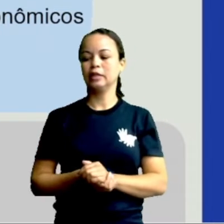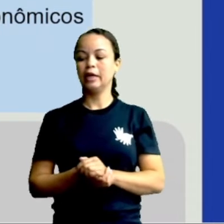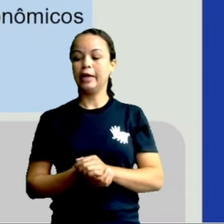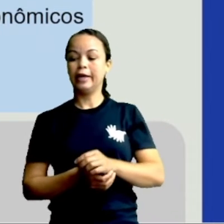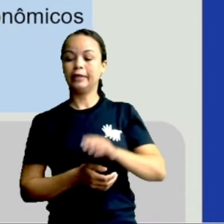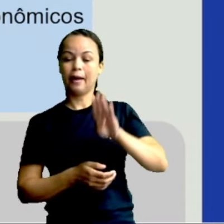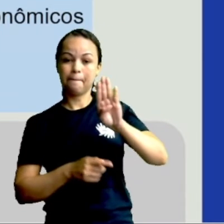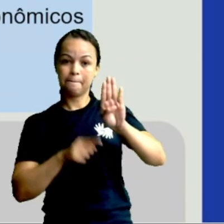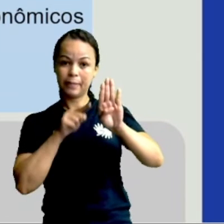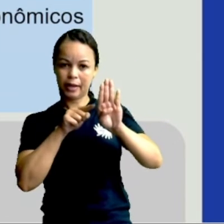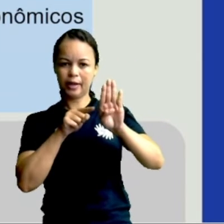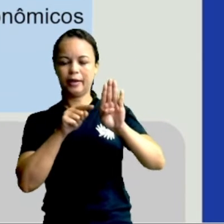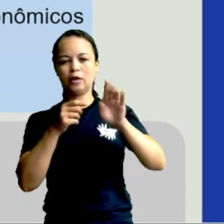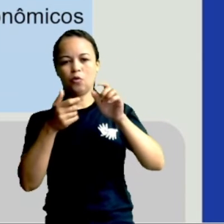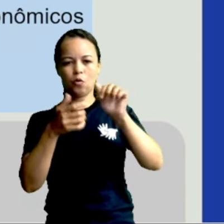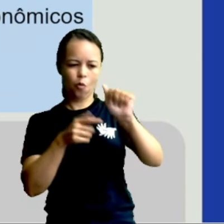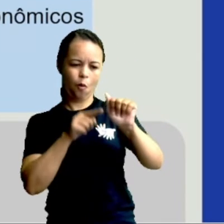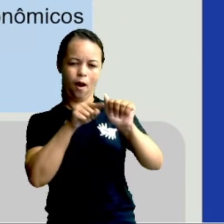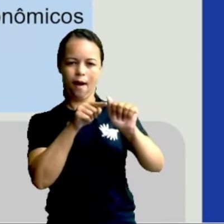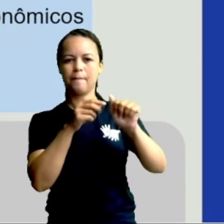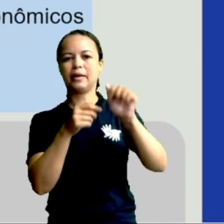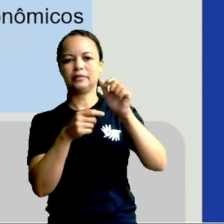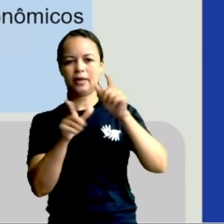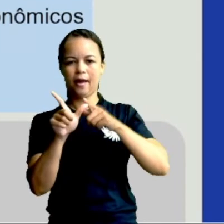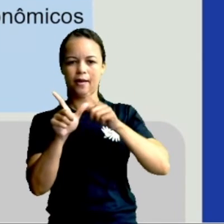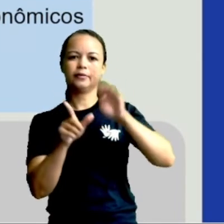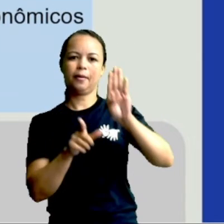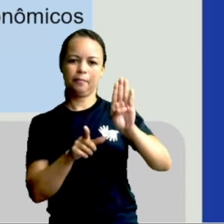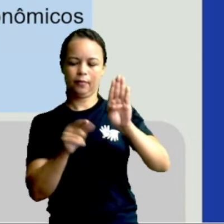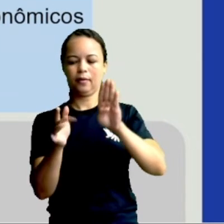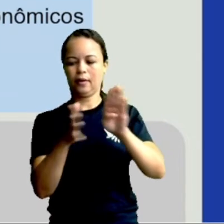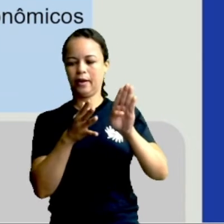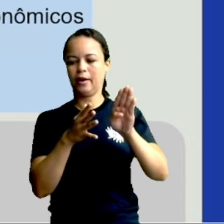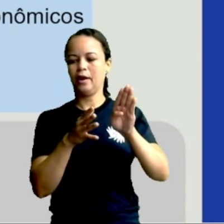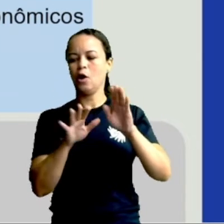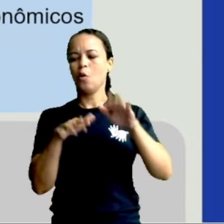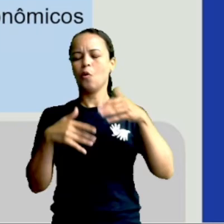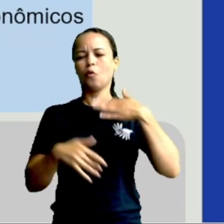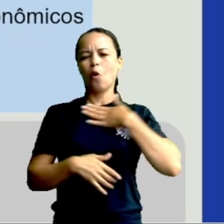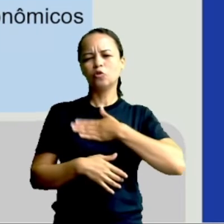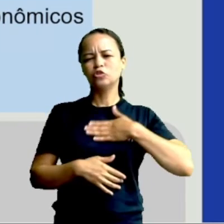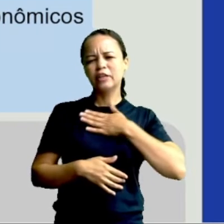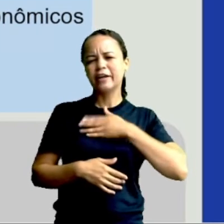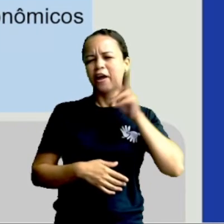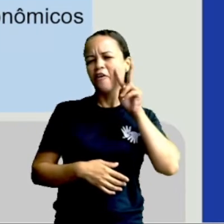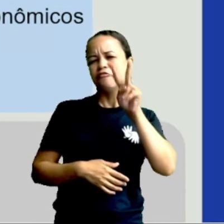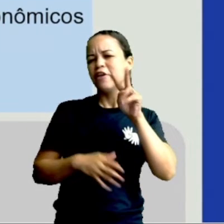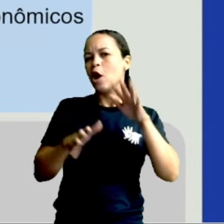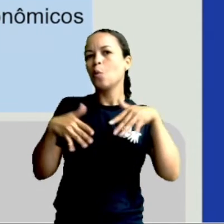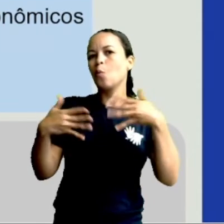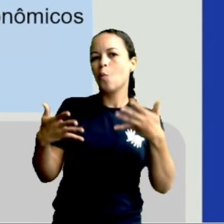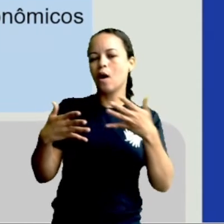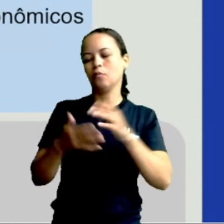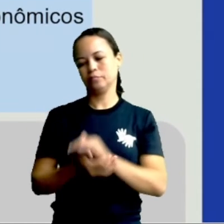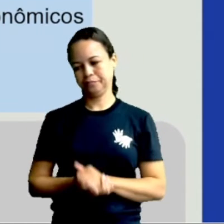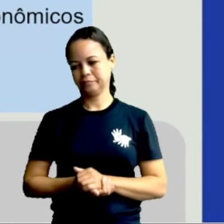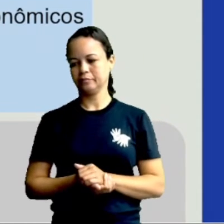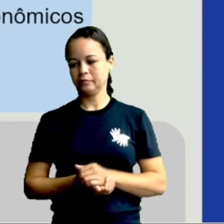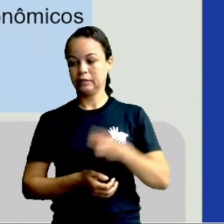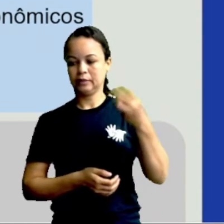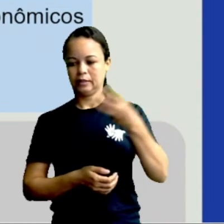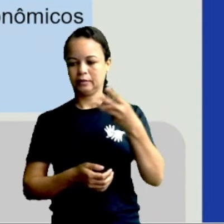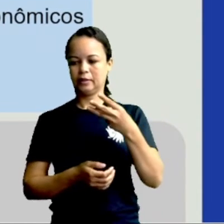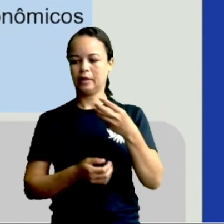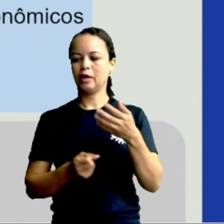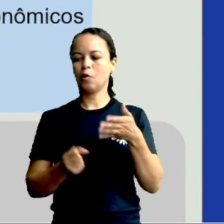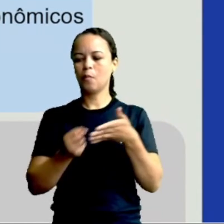3. Com base no calendário astronômico de 2021, quais os eventos astronômicos que